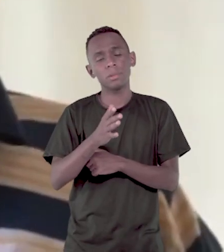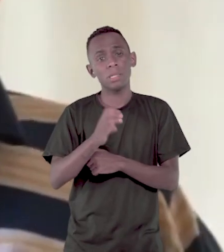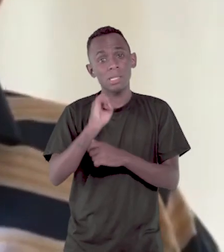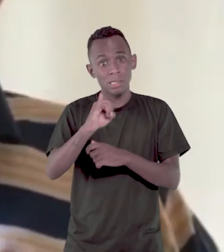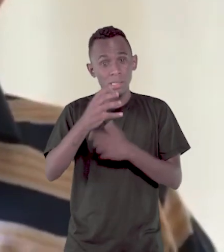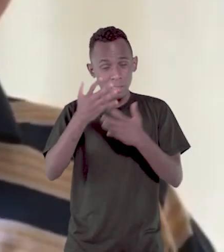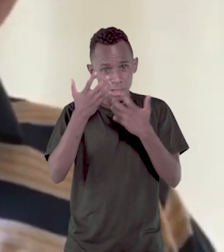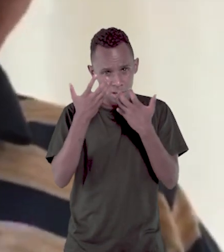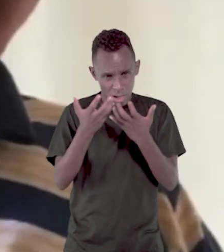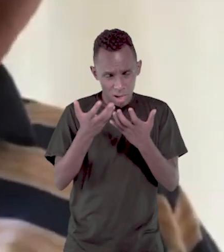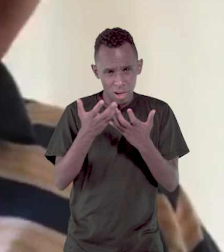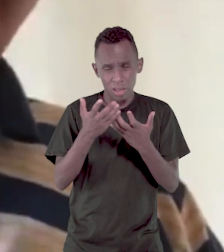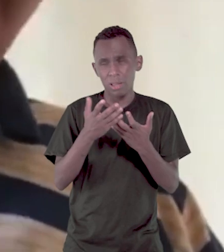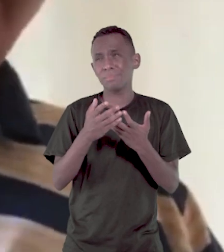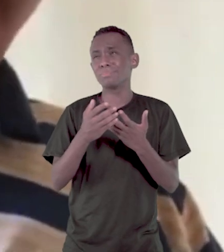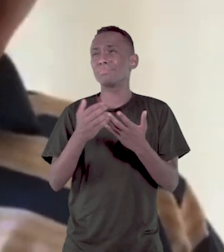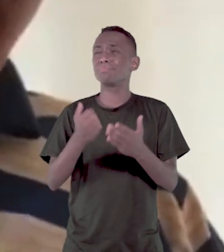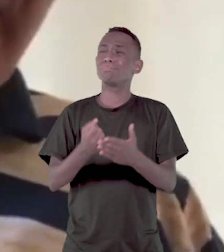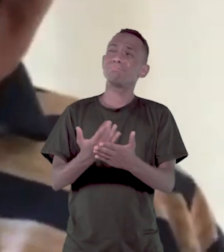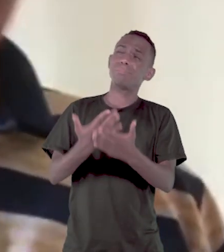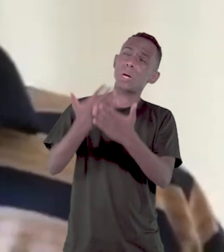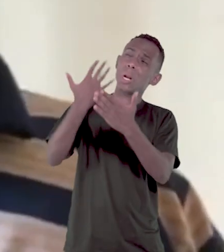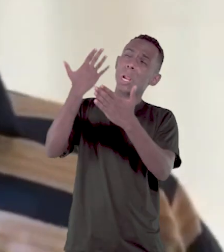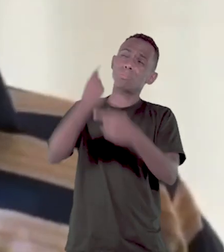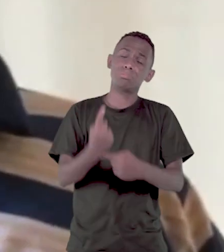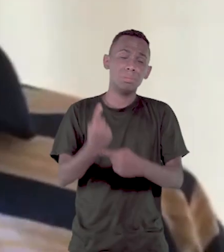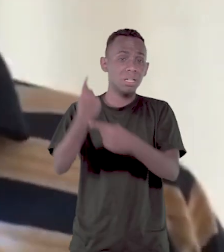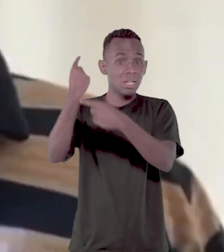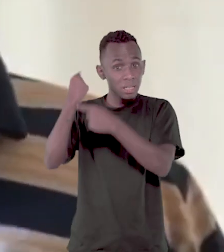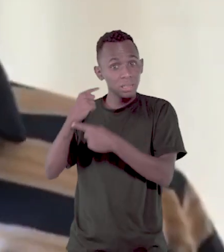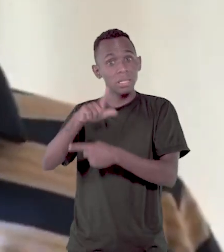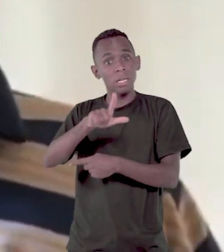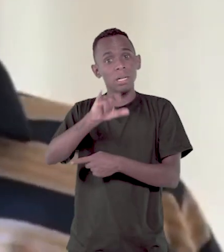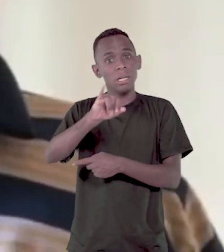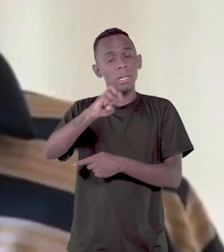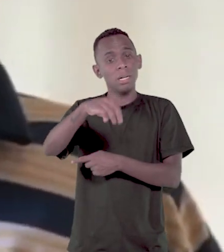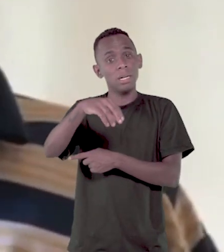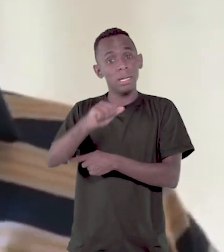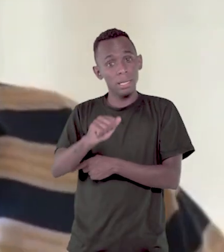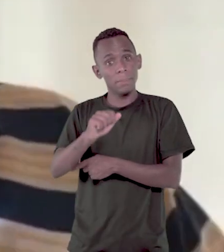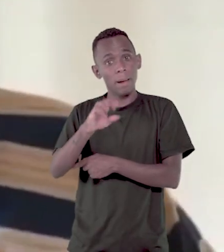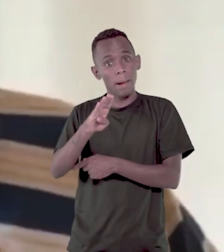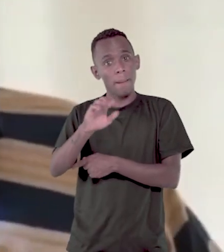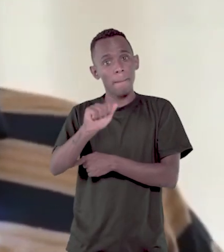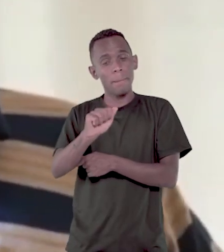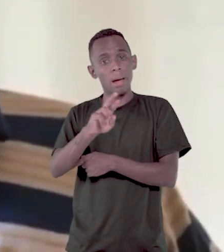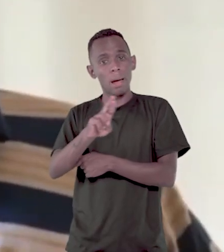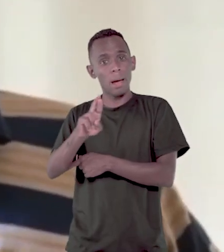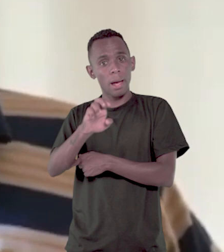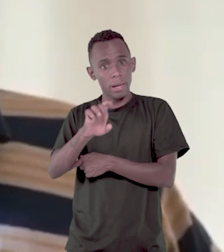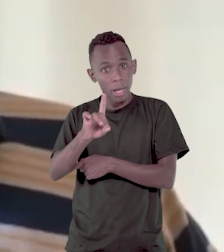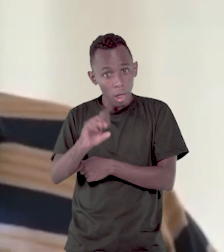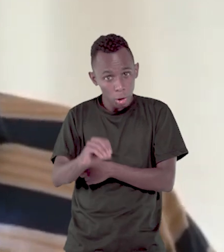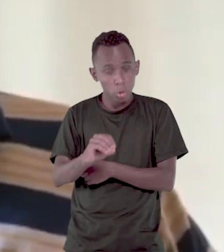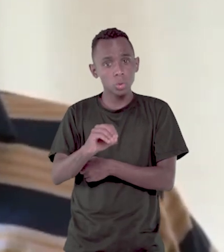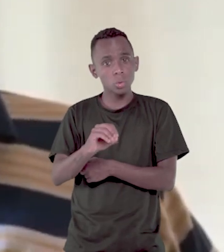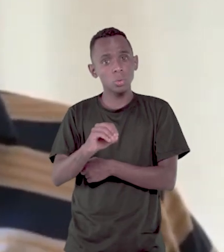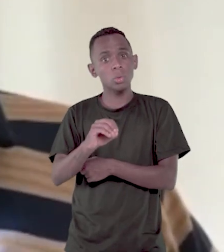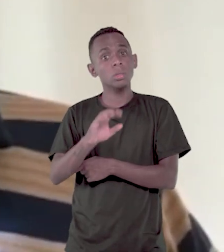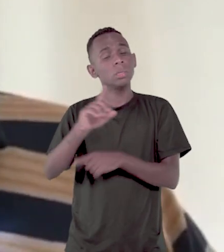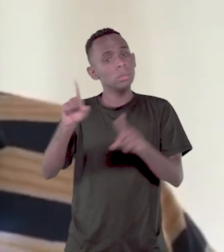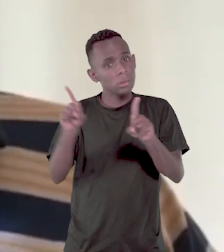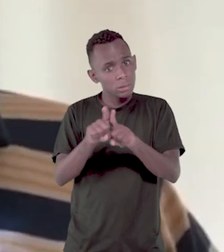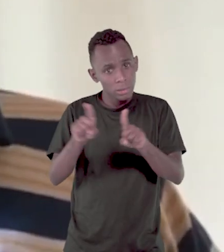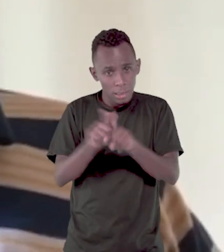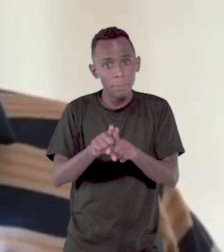mas se você quiser, você pode ainda ir lá atrás. Lima Barreto já tinha, na sua literatura e nos